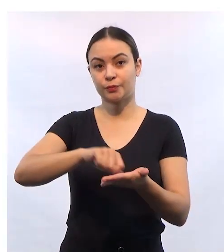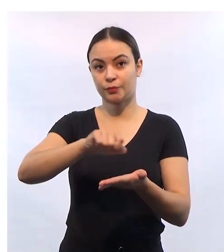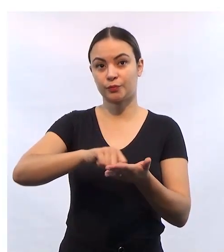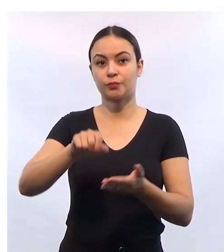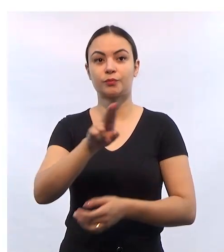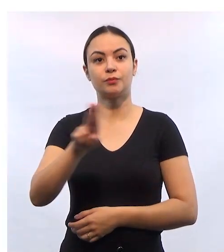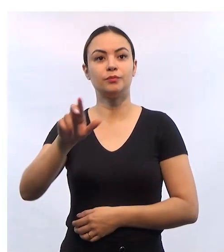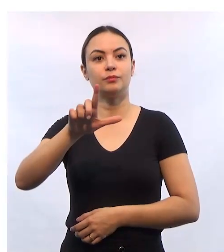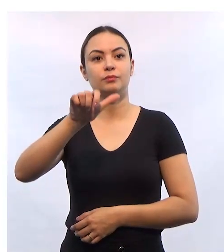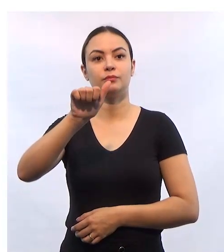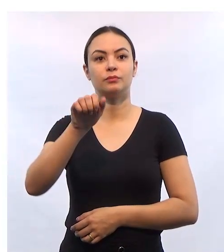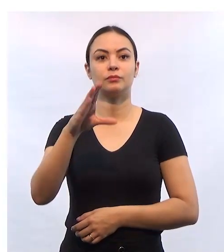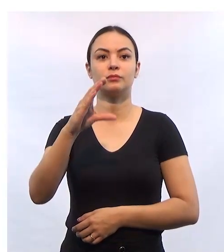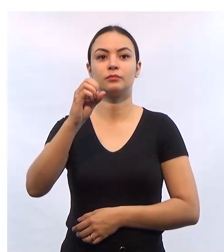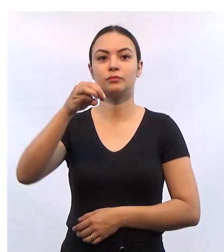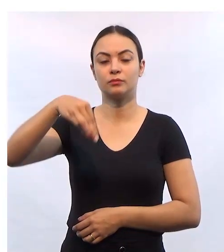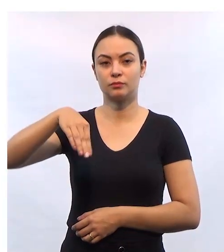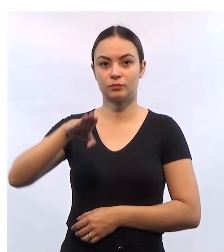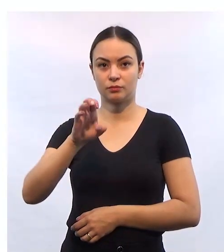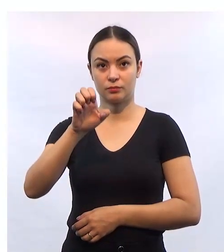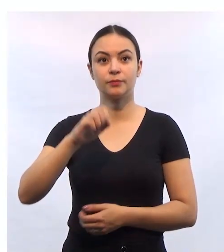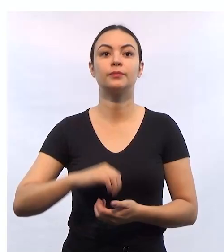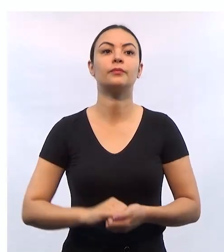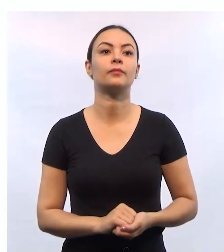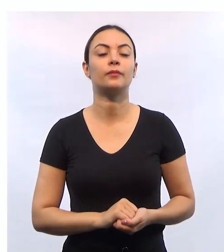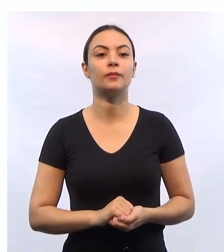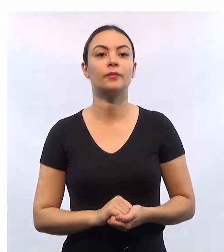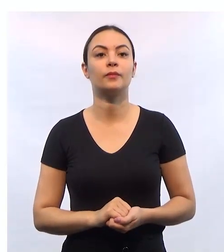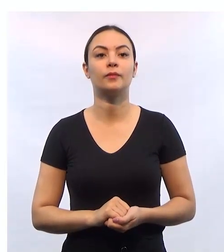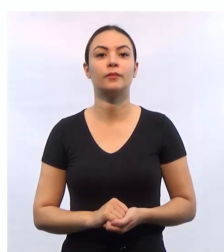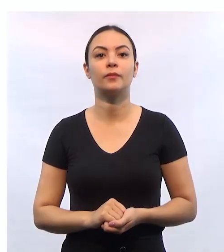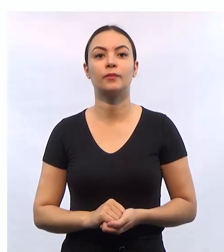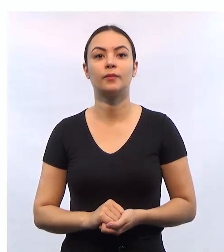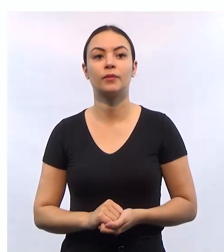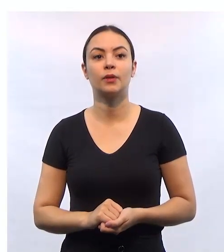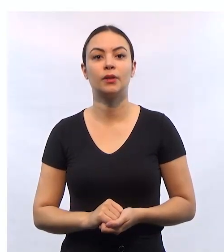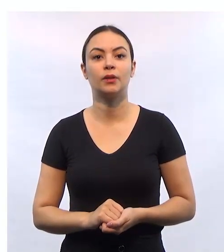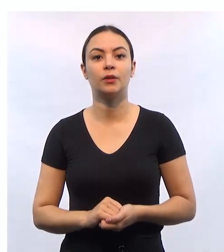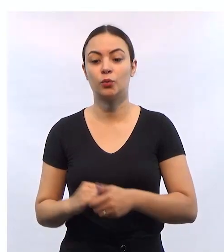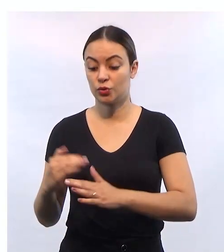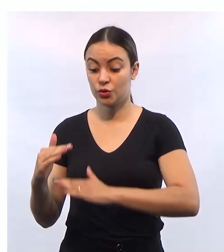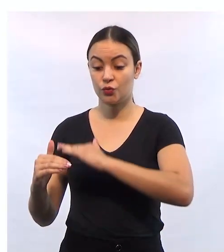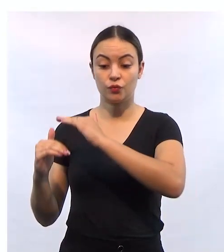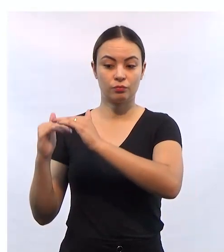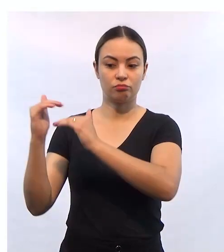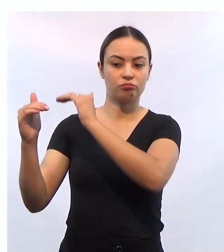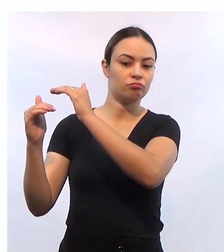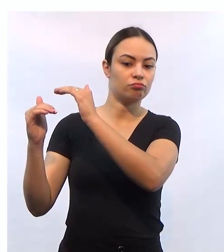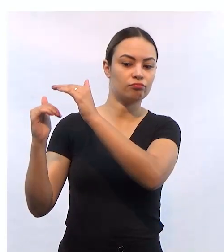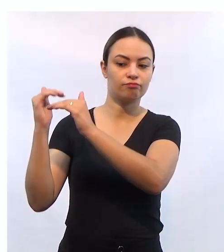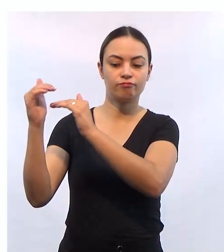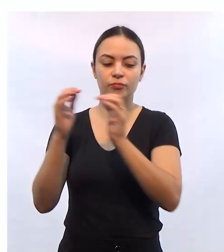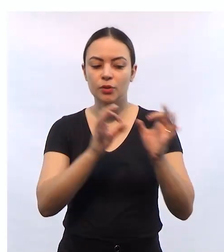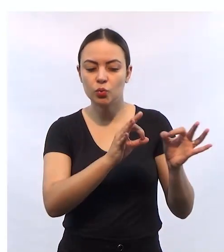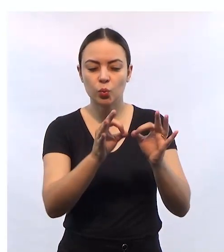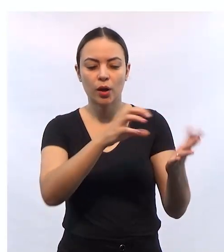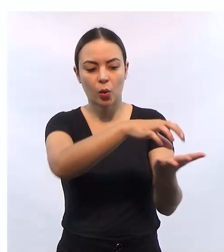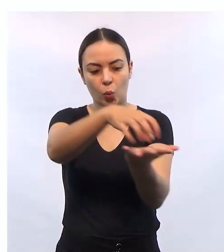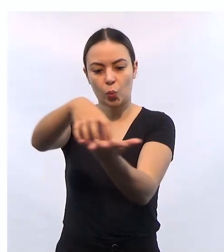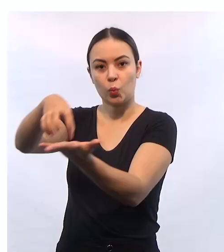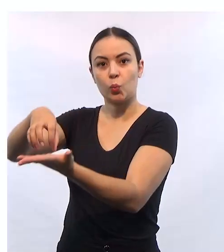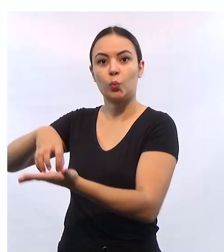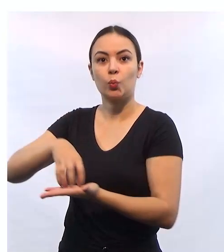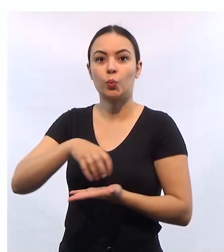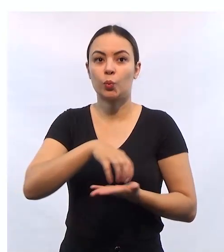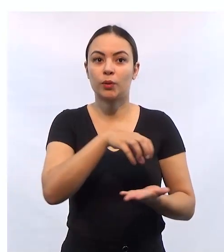tá? O desenvolvimento organizacional abrange grande variedade de enfoques